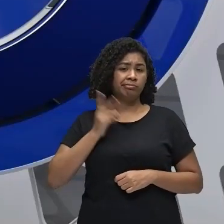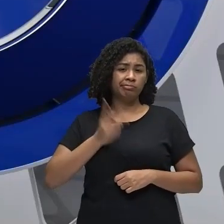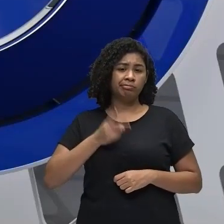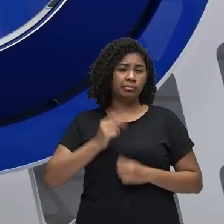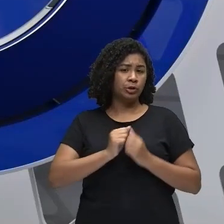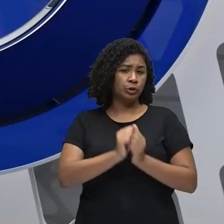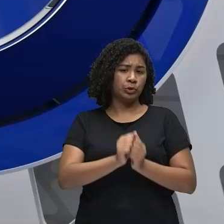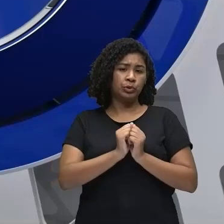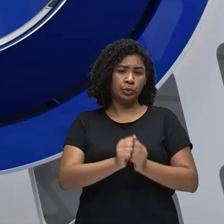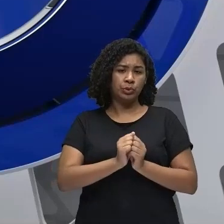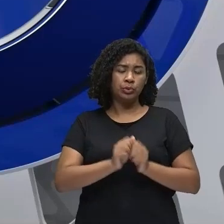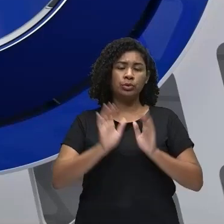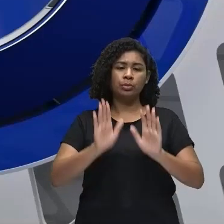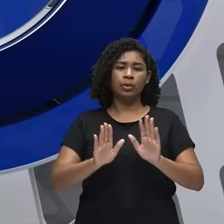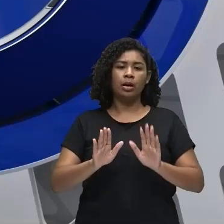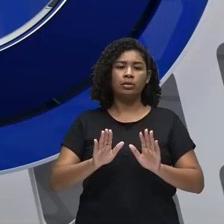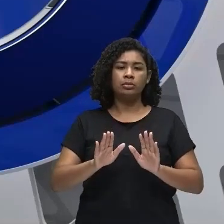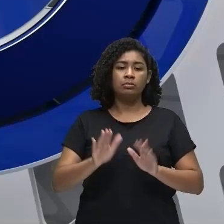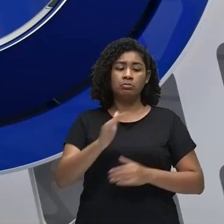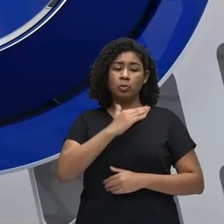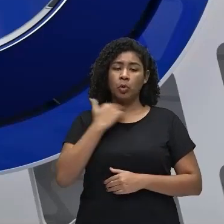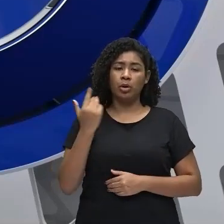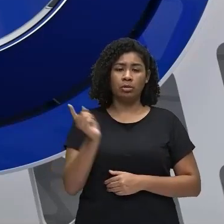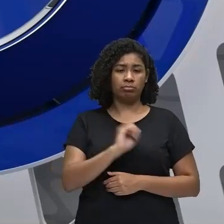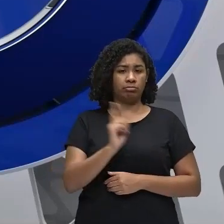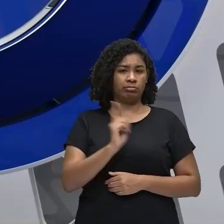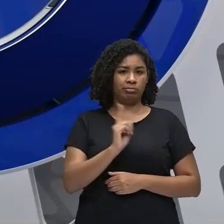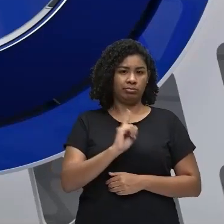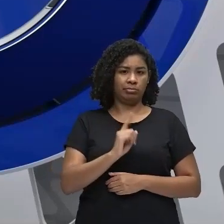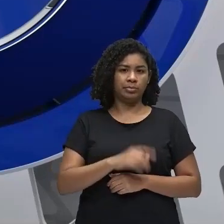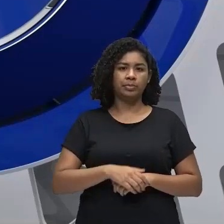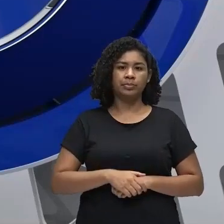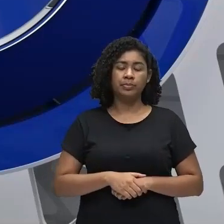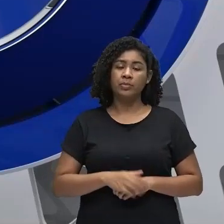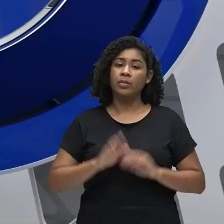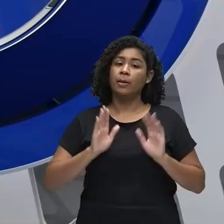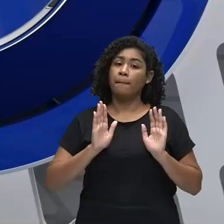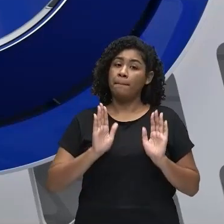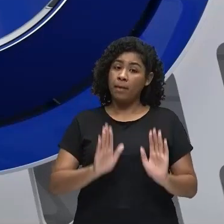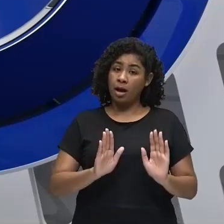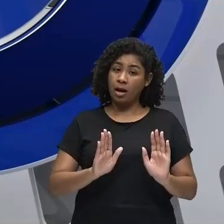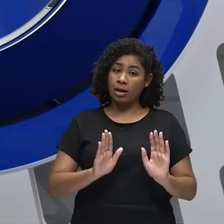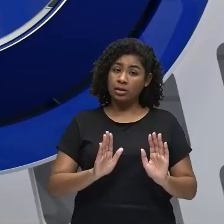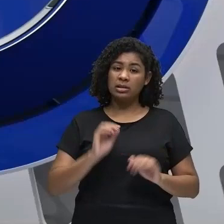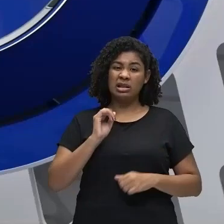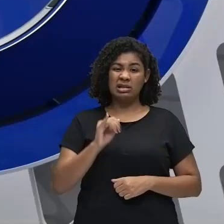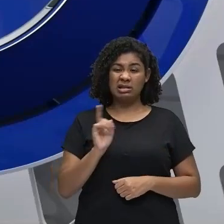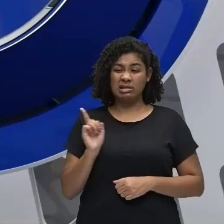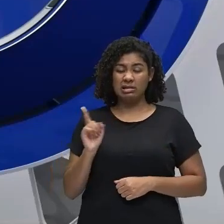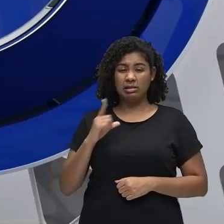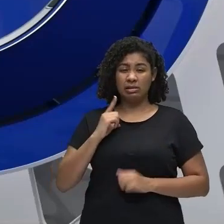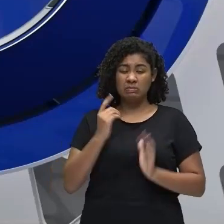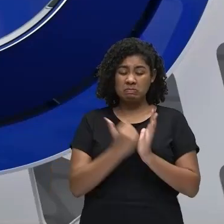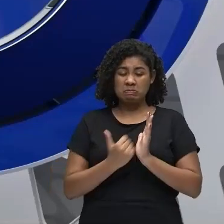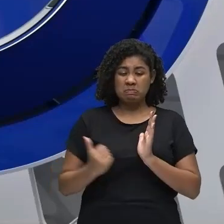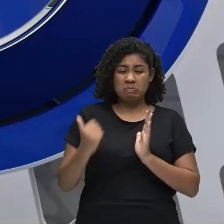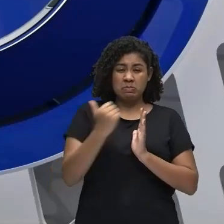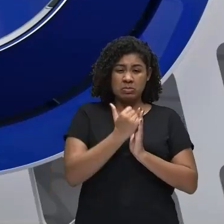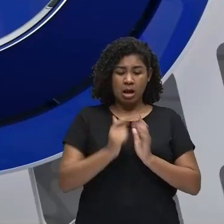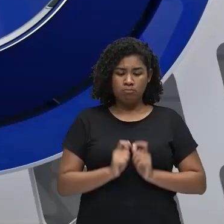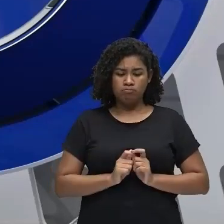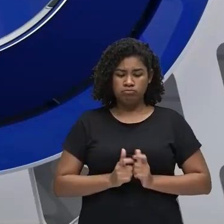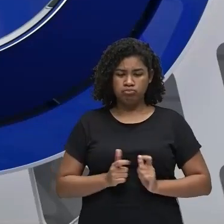doenças sem morrer por conta dessas doenças. No entanto, o excesso dessas doenças,